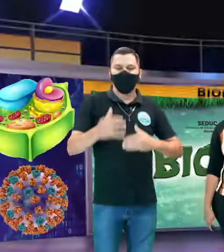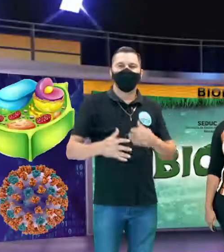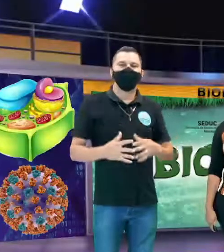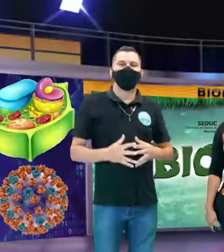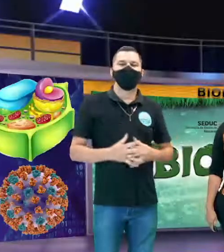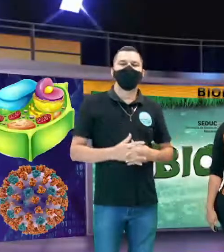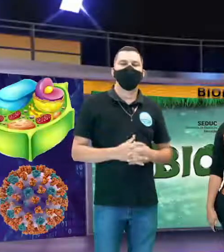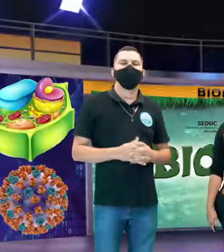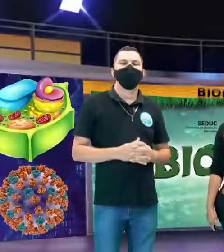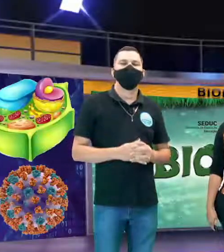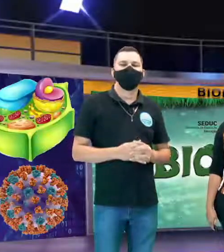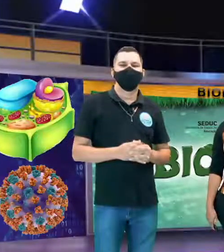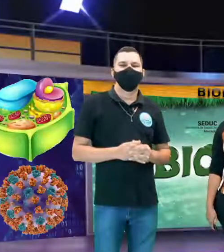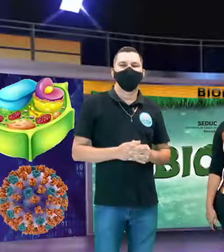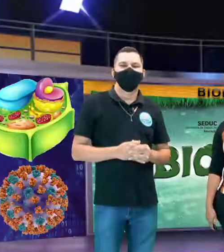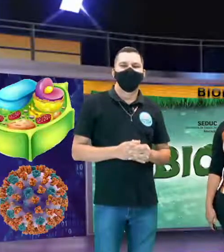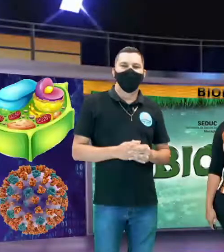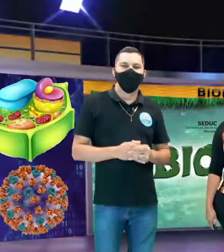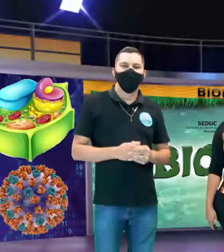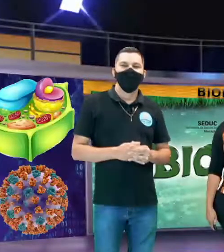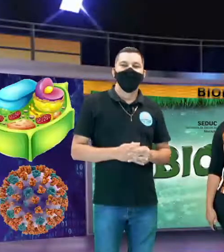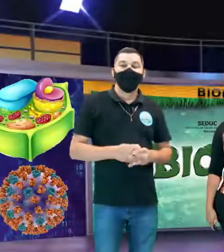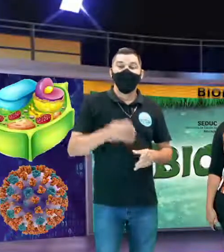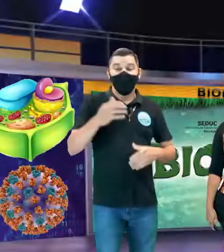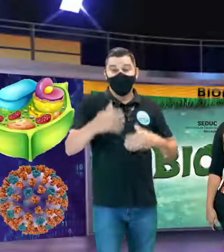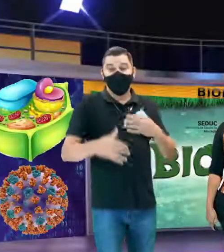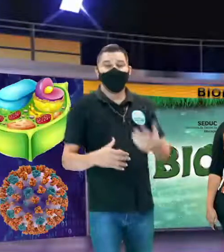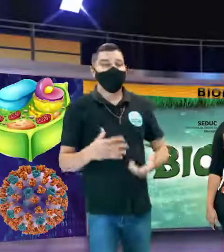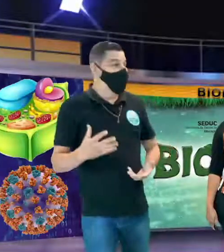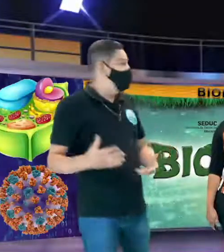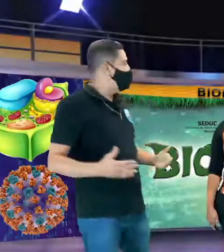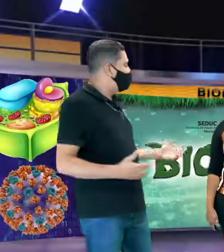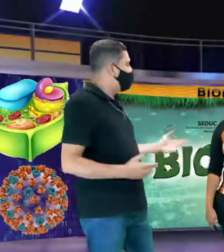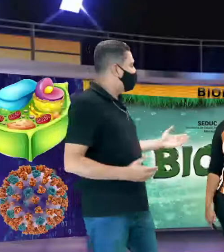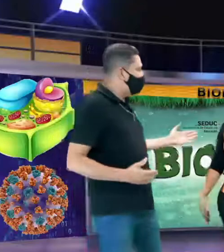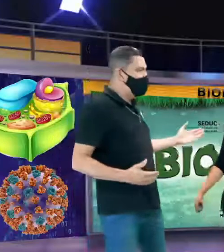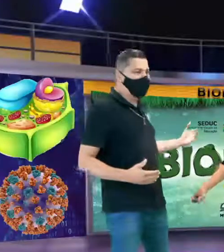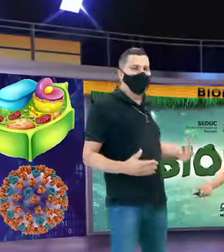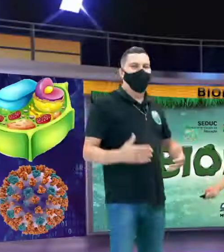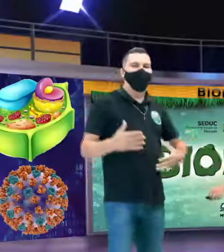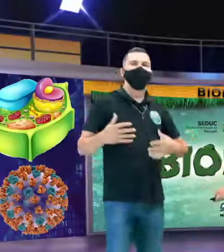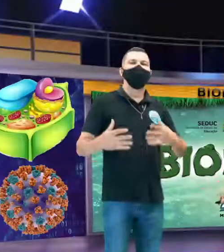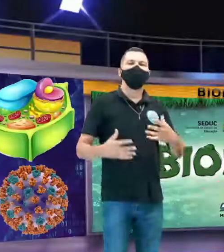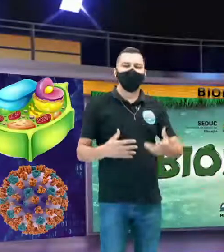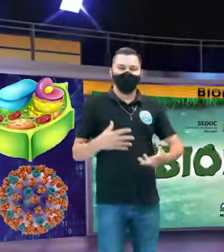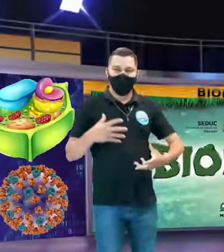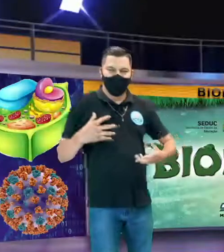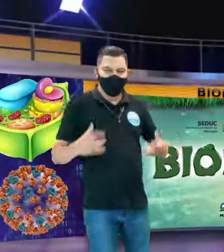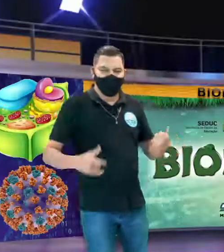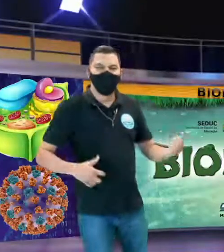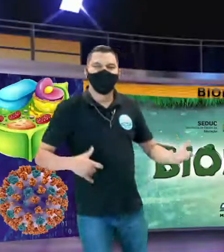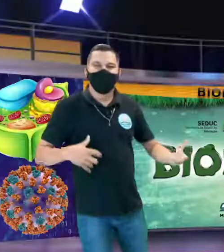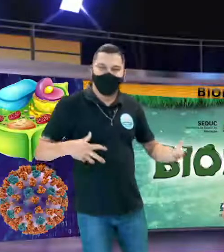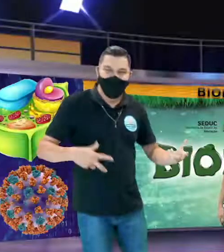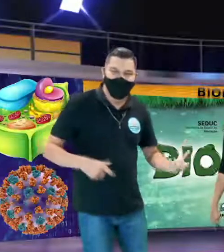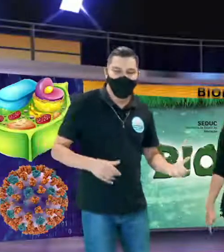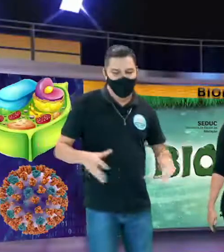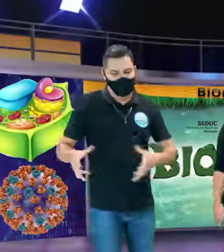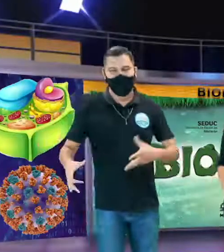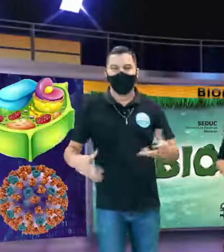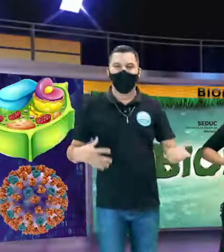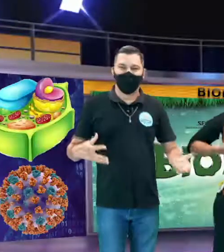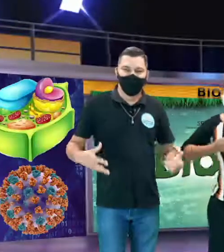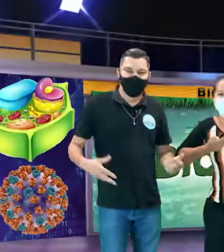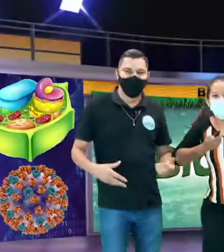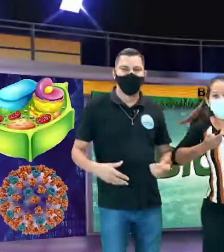vai estar desenvolvendo esse primeiro módulo com vocês, tá bom? E de vez em quando a gente vai estar aqui, professora, fazendo algumas dinâmicas musicais, né? Eu